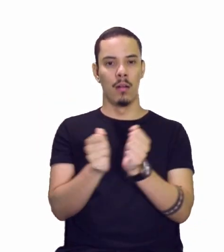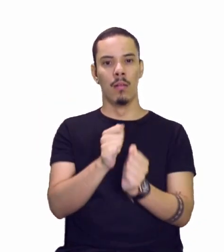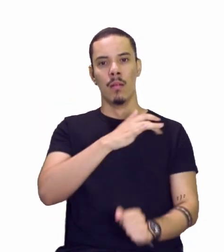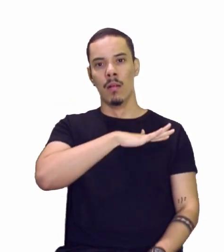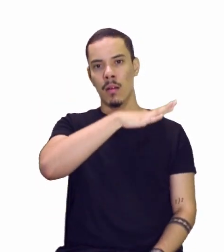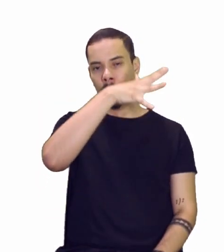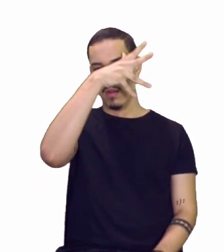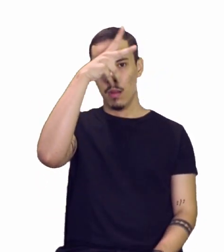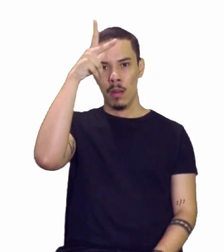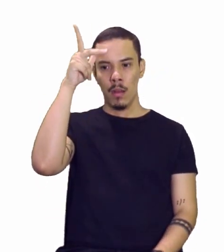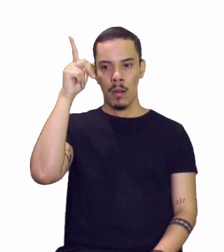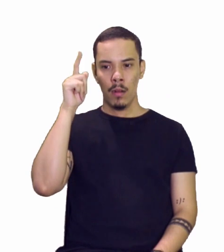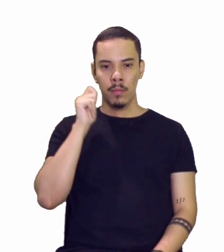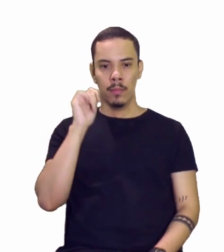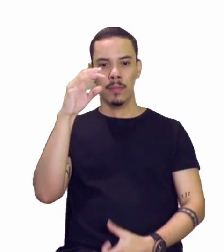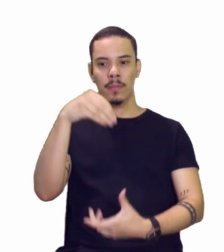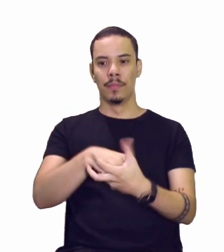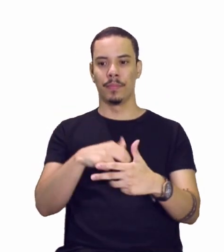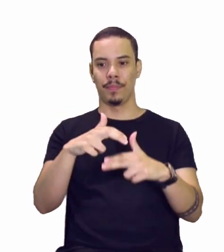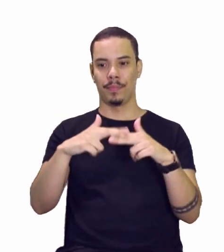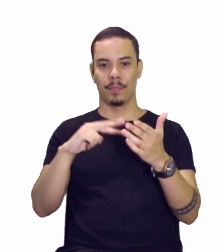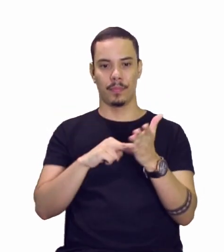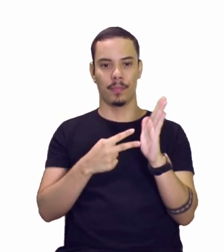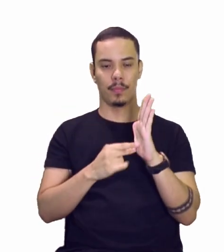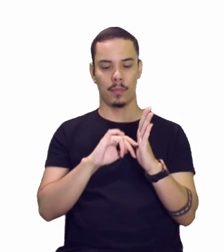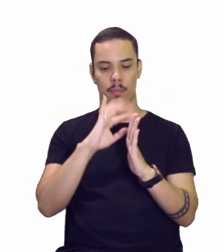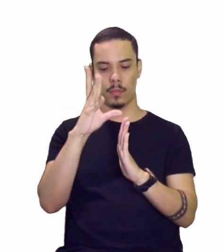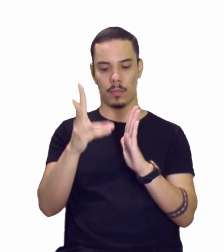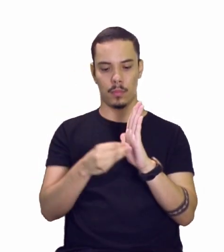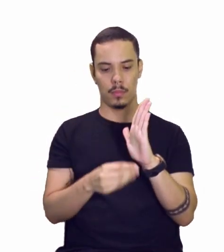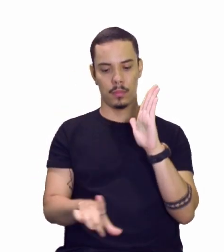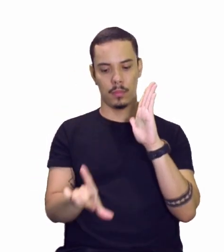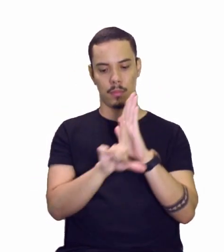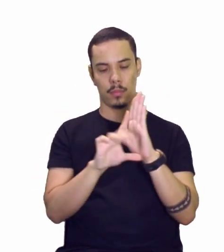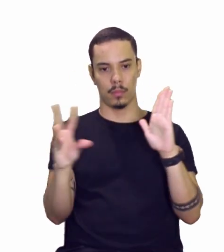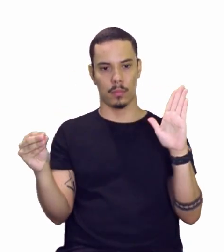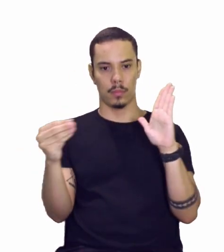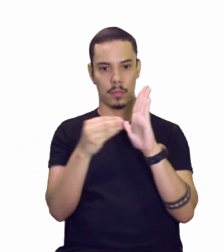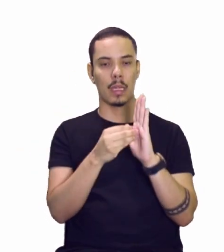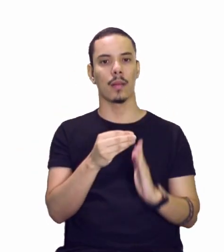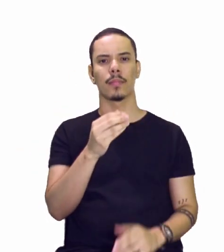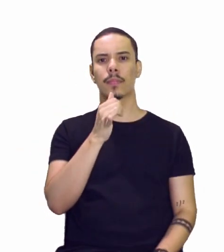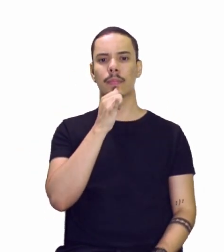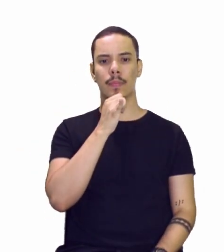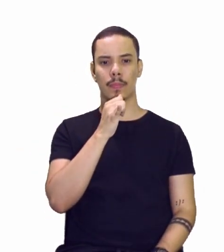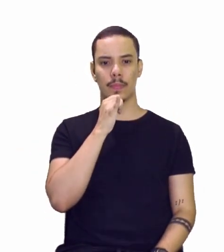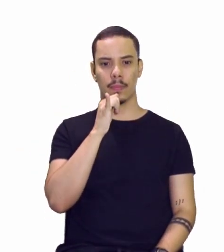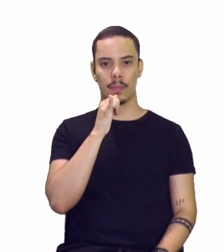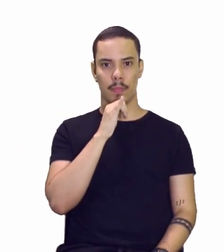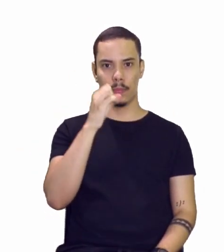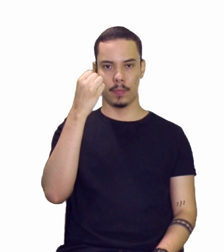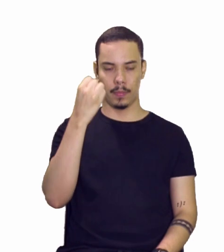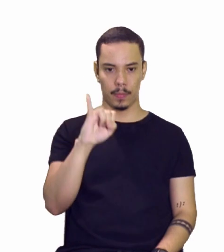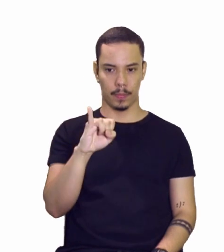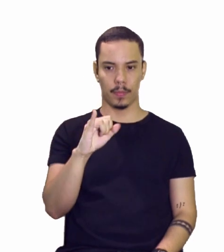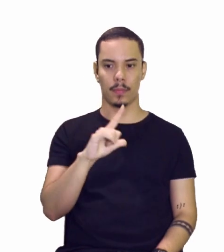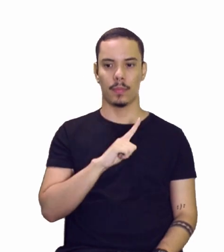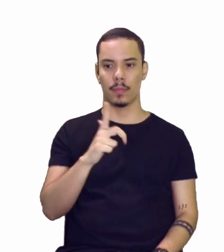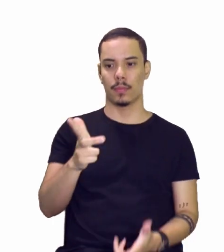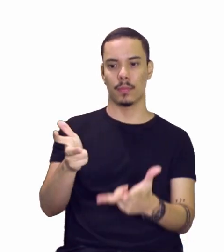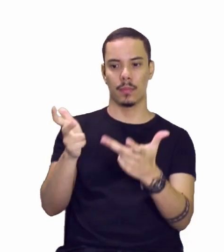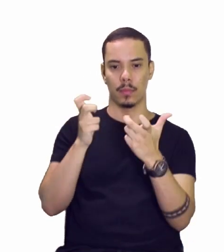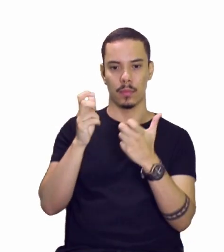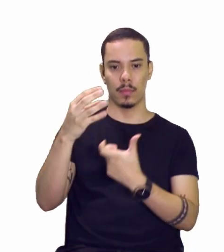de Amazônia legal. Detalhe, tá? Se leva em consideração